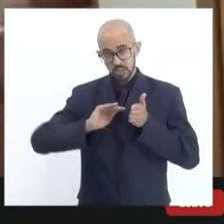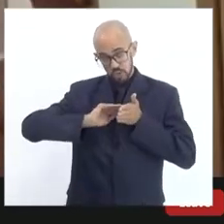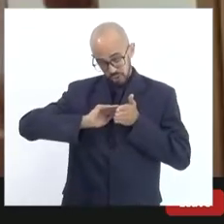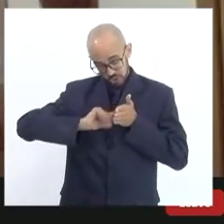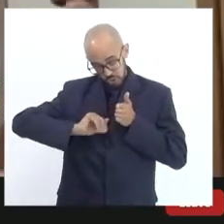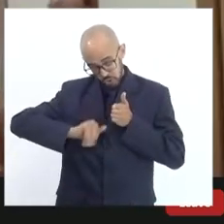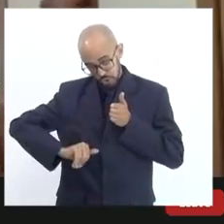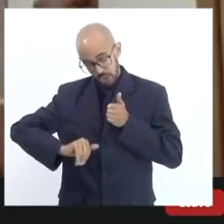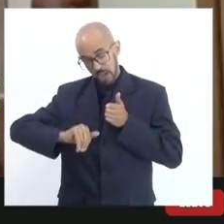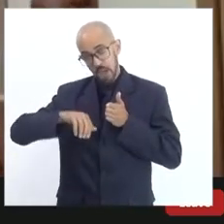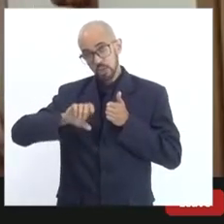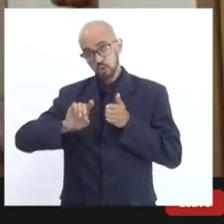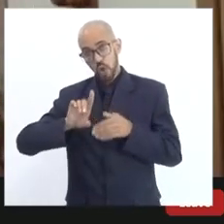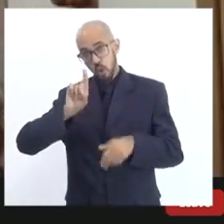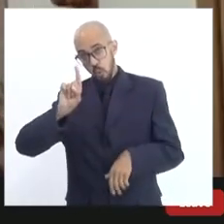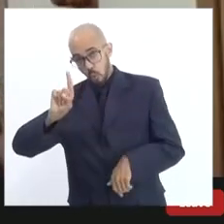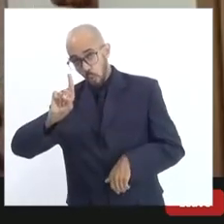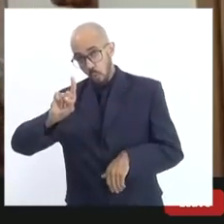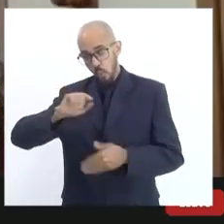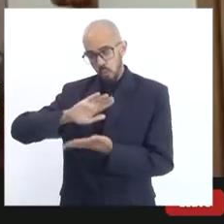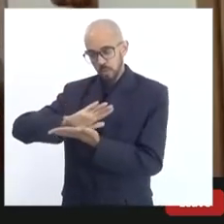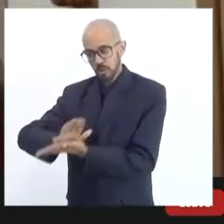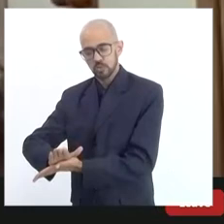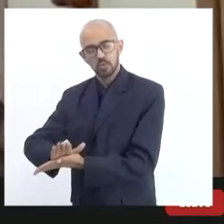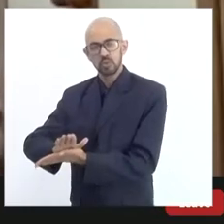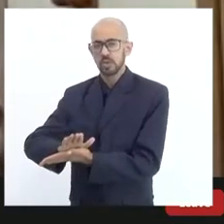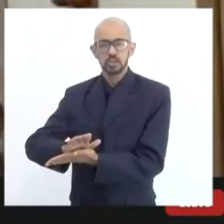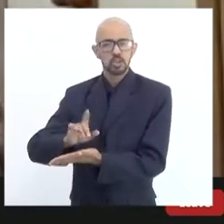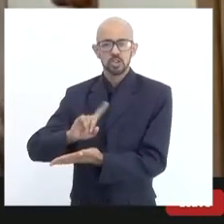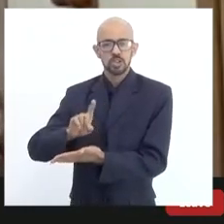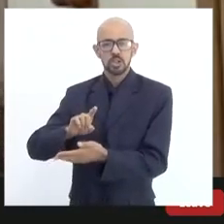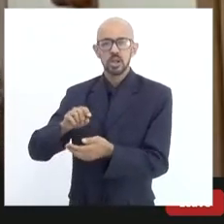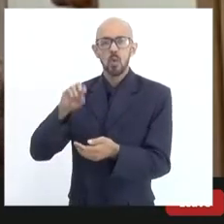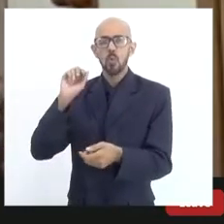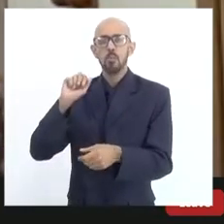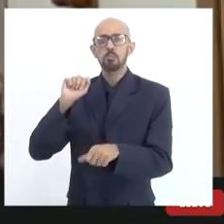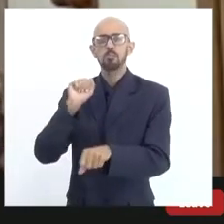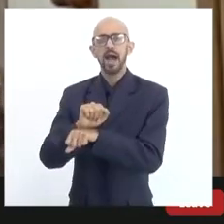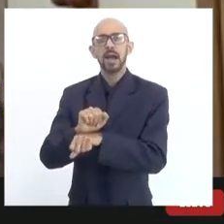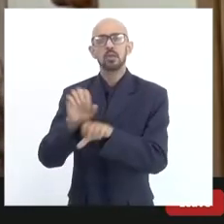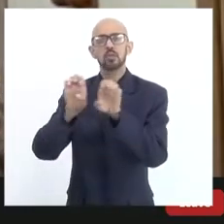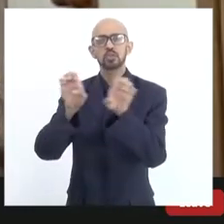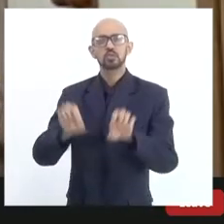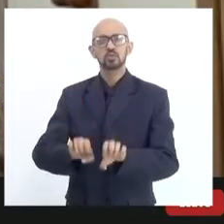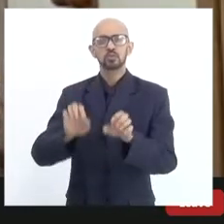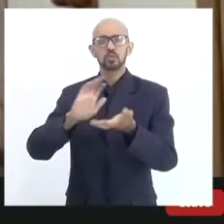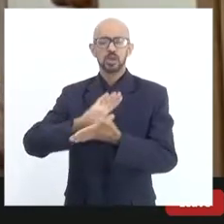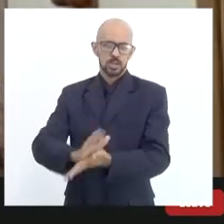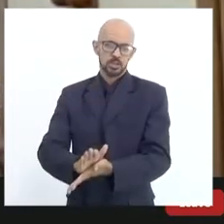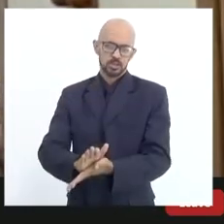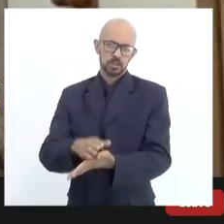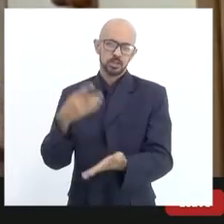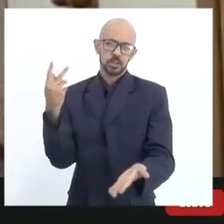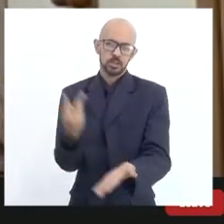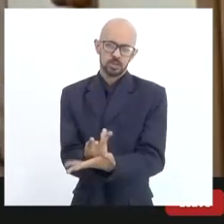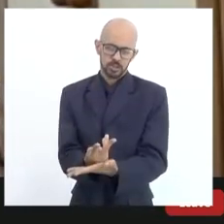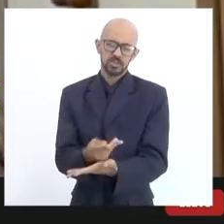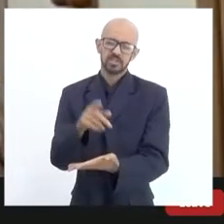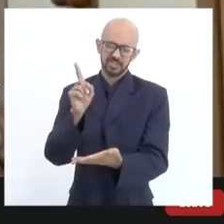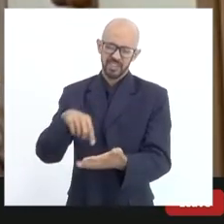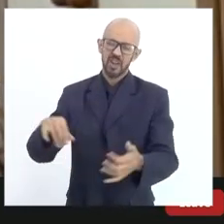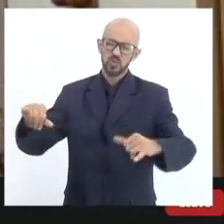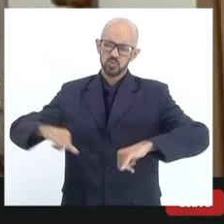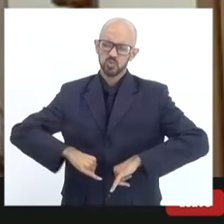um racista, a gente não elimina o racismo, a estrutura racista, que é o que é pernicioso, que é o